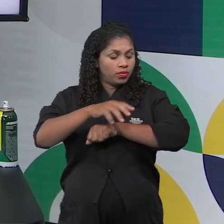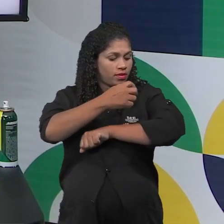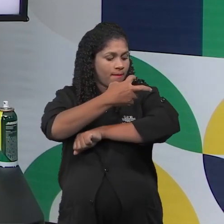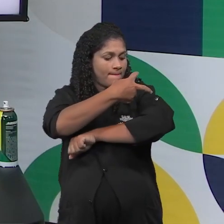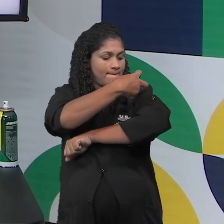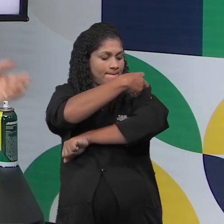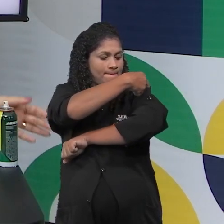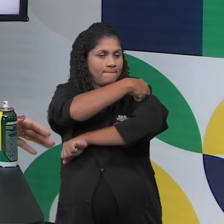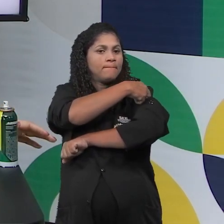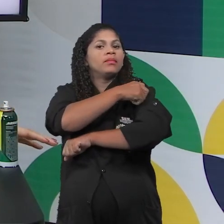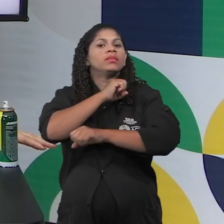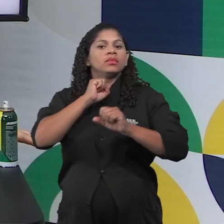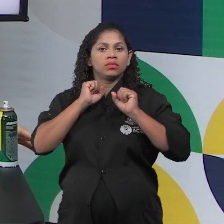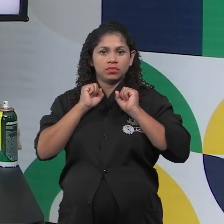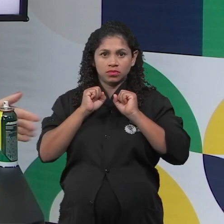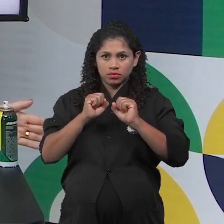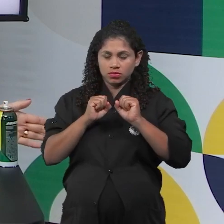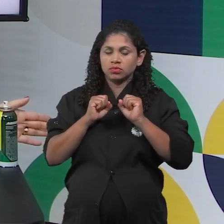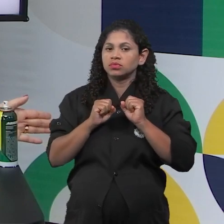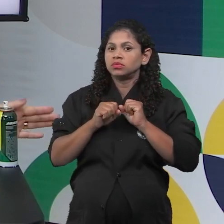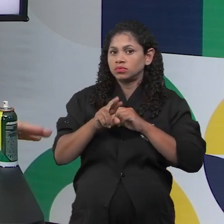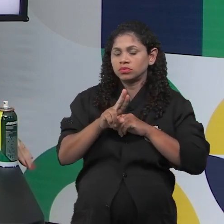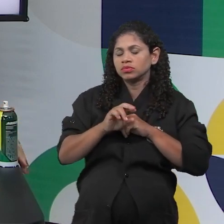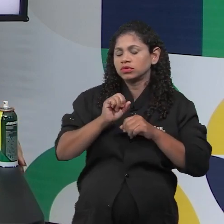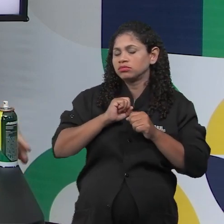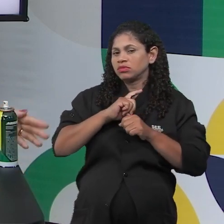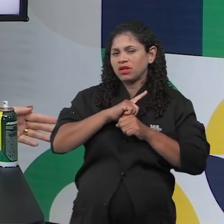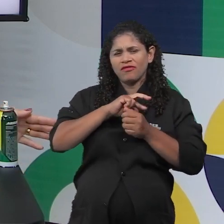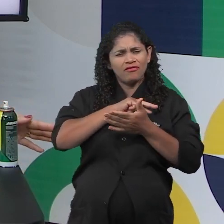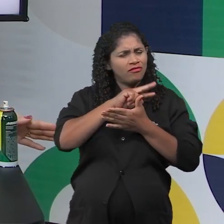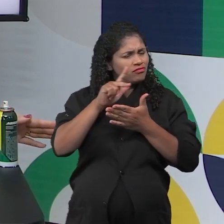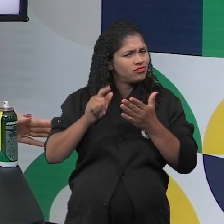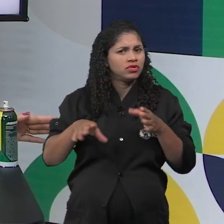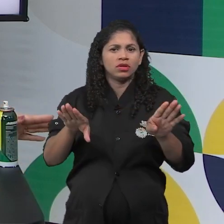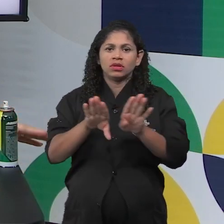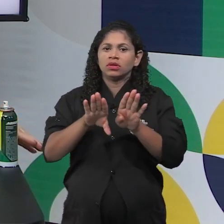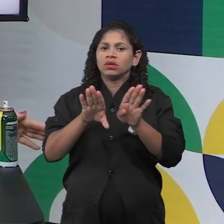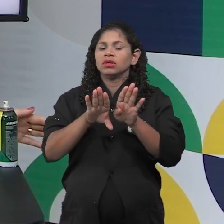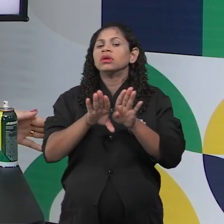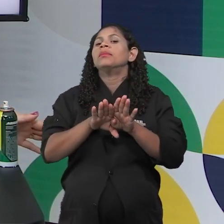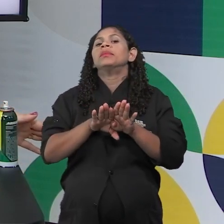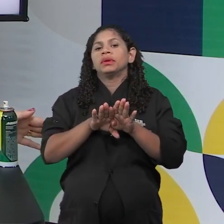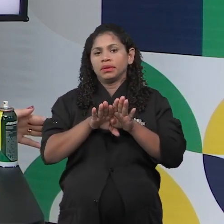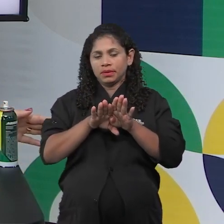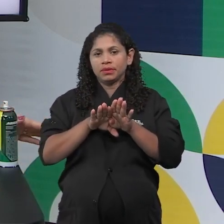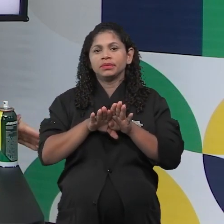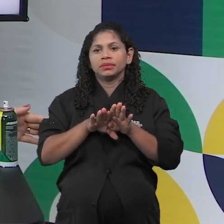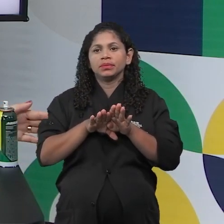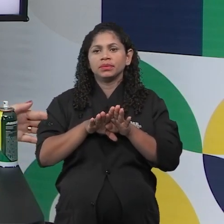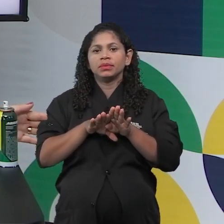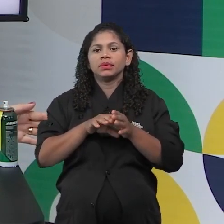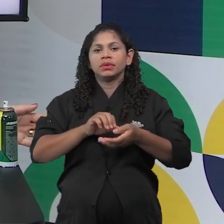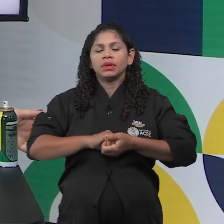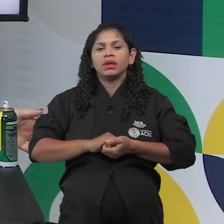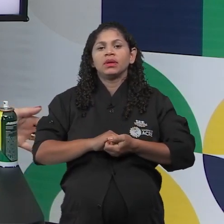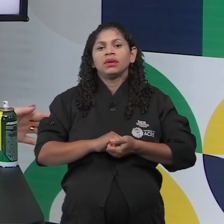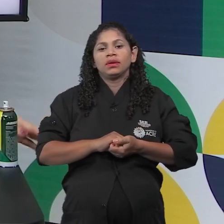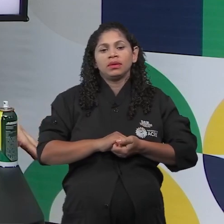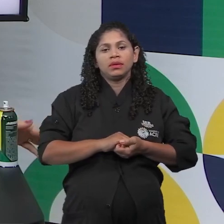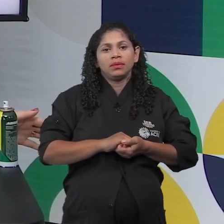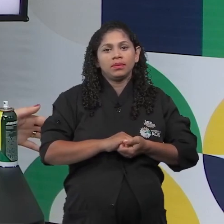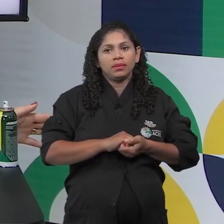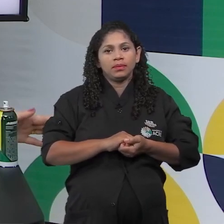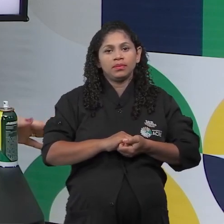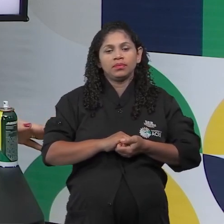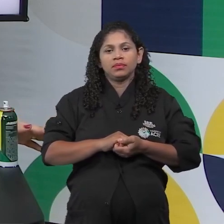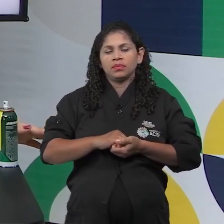Né, então, os intramusculares, a gente tem vários tipos, né, a gente pode colocar anti-inflamatórios, os corticoides ali para inflamação, para dor,